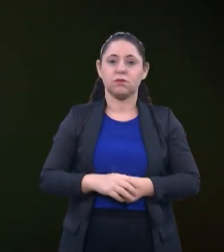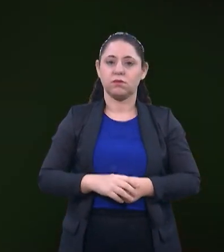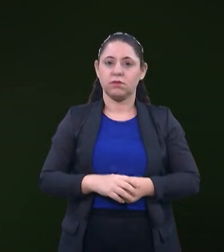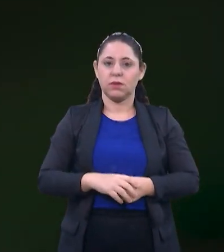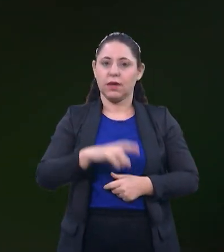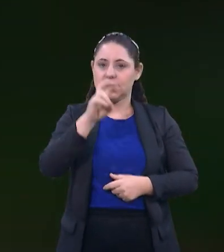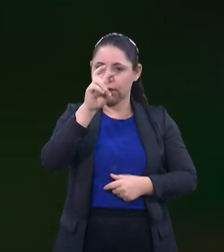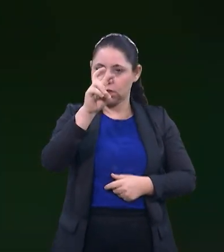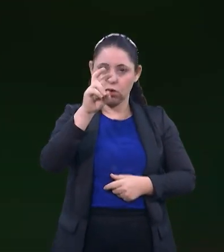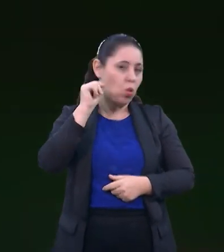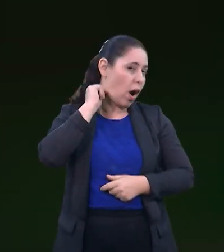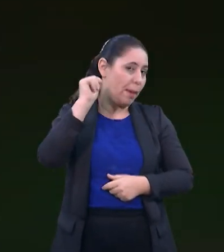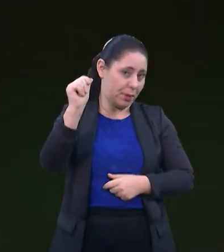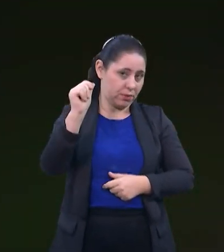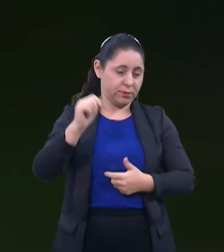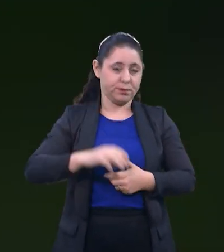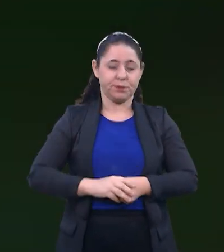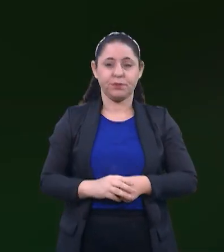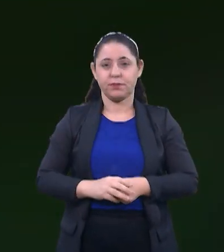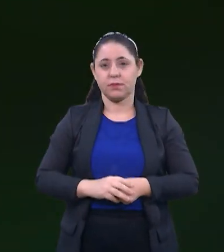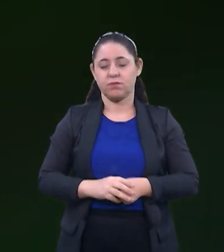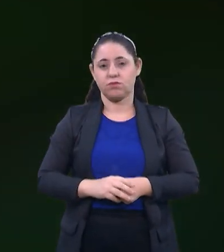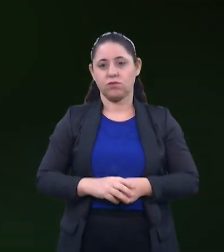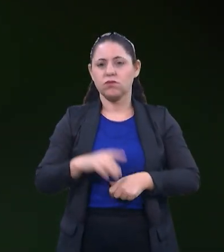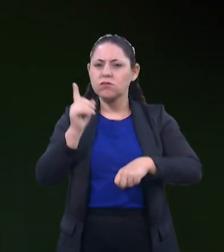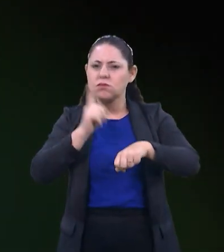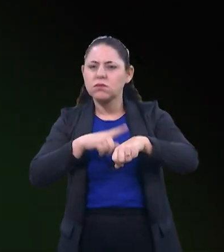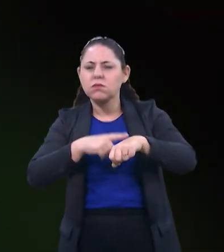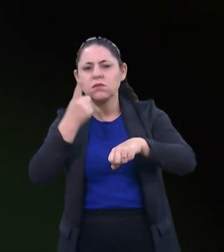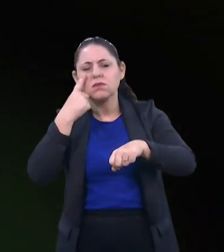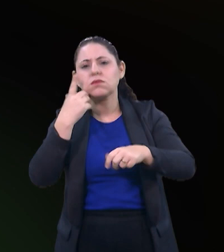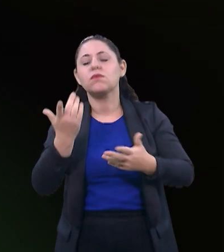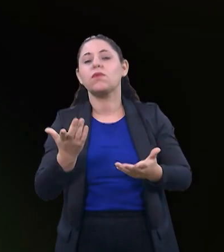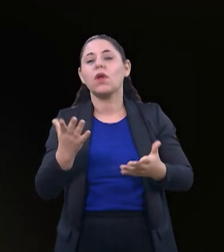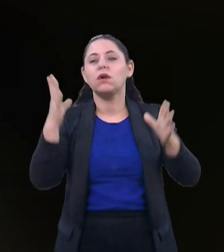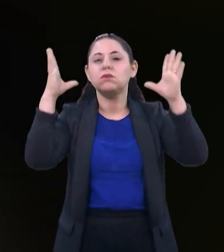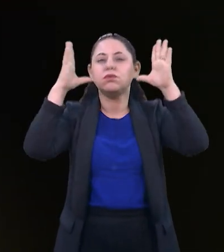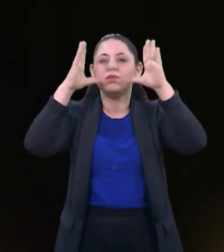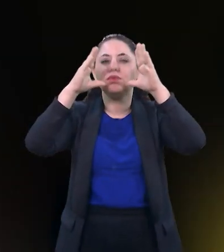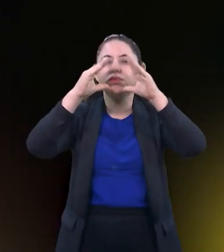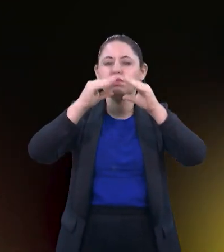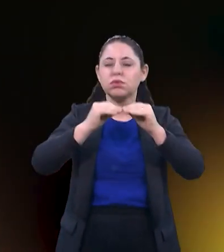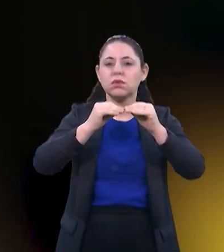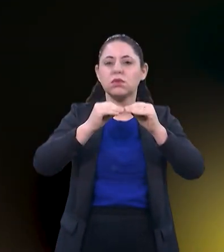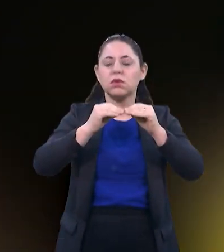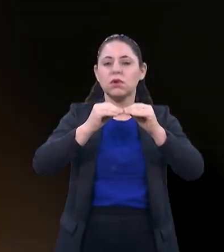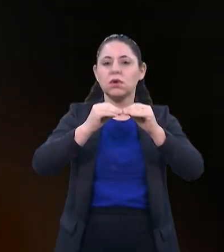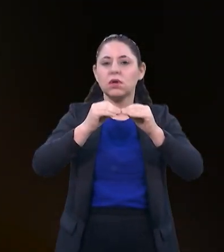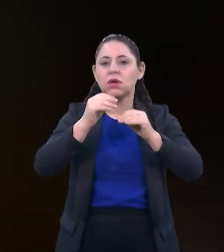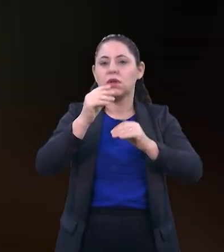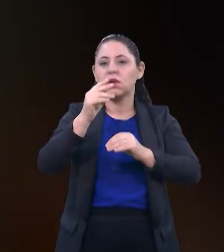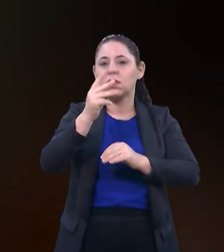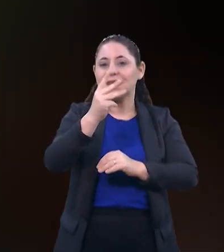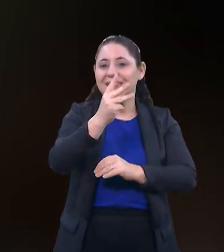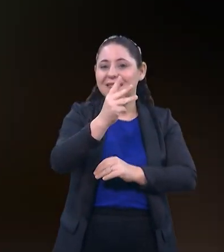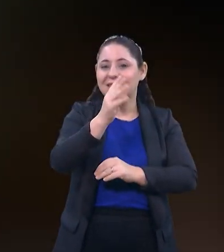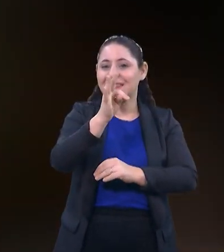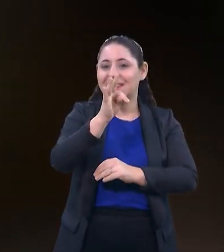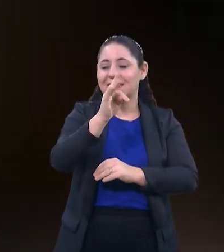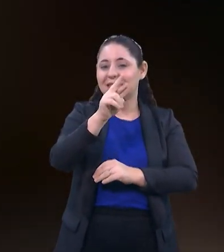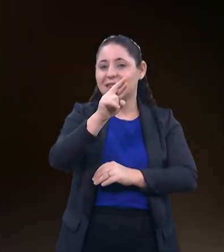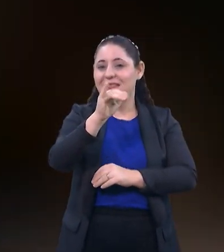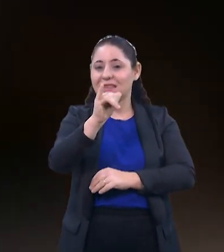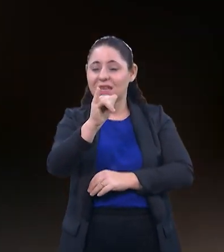Kempis, 5 de abril, olha aqui, à noite, um